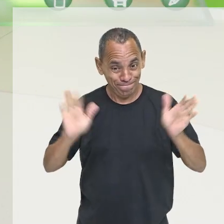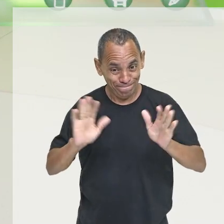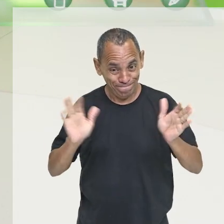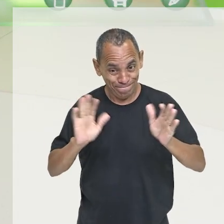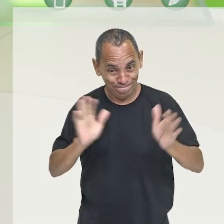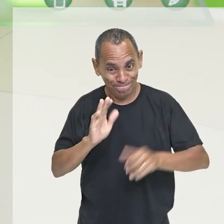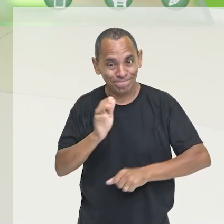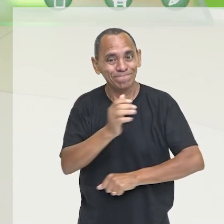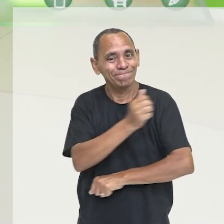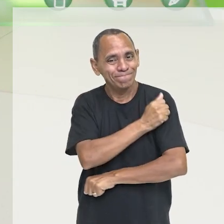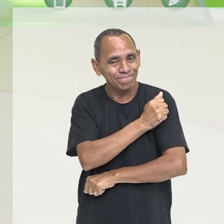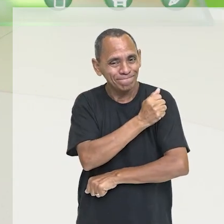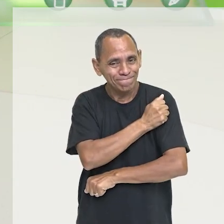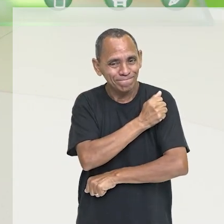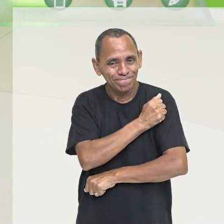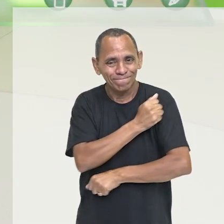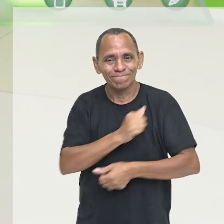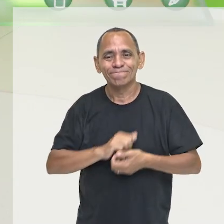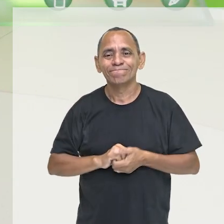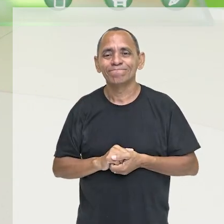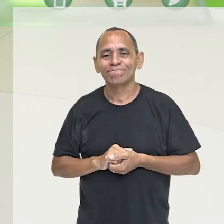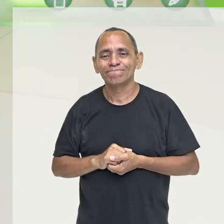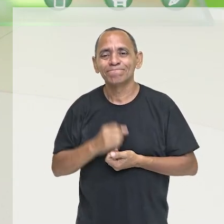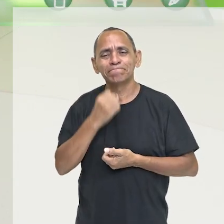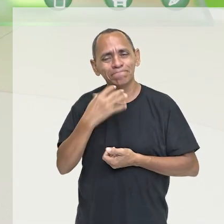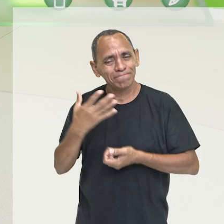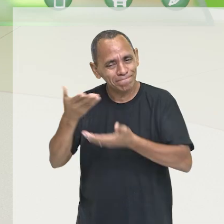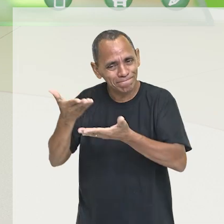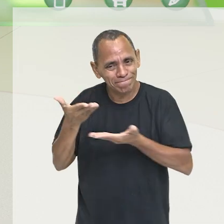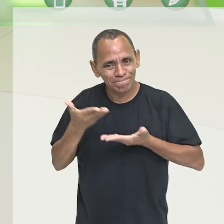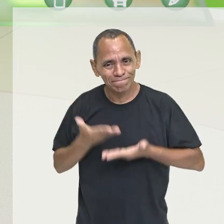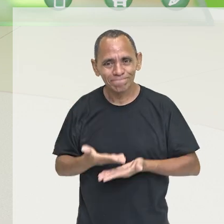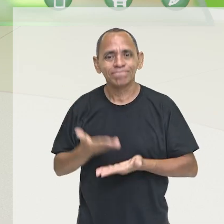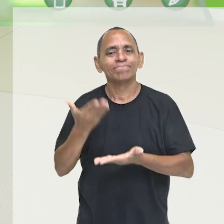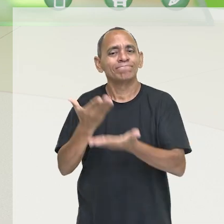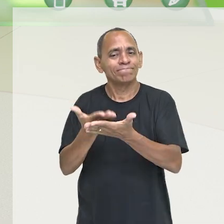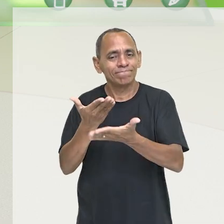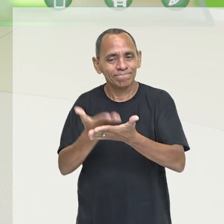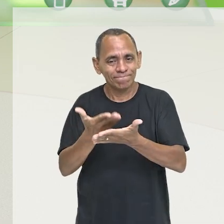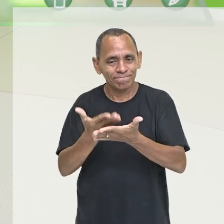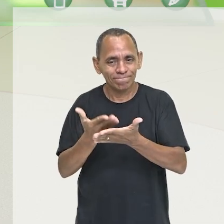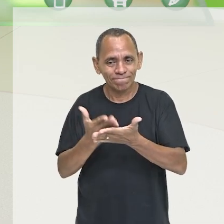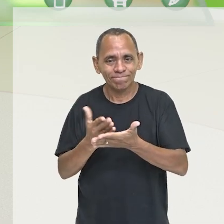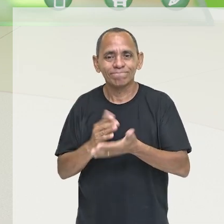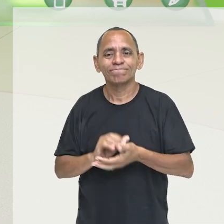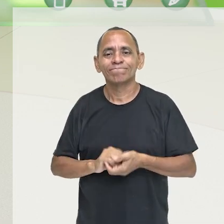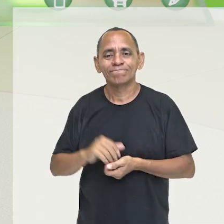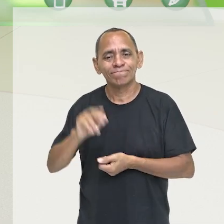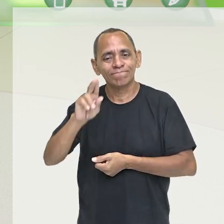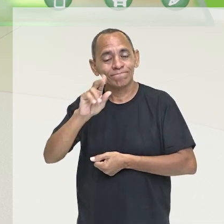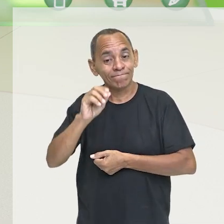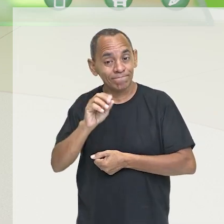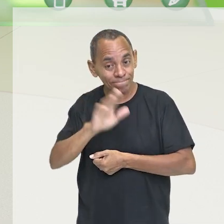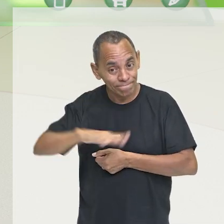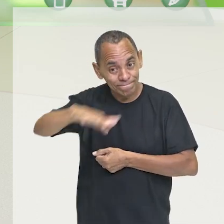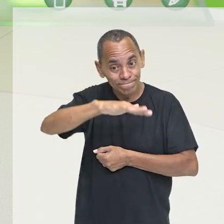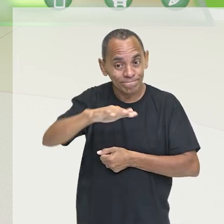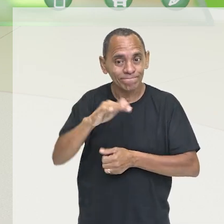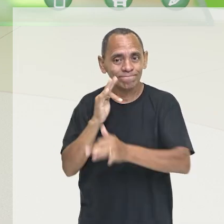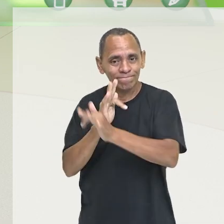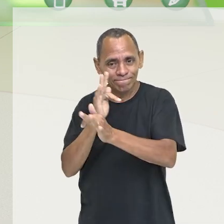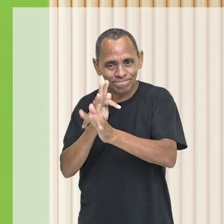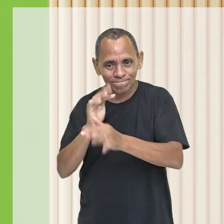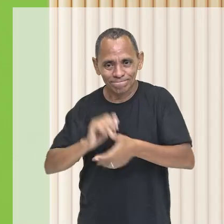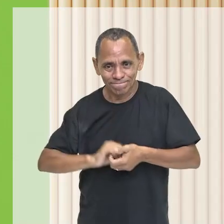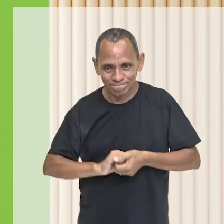Olá, meus queridos! Sejam bem-vindos a mais uma aula envolvendo o universo da